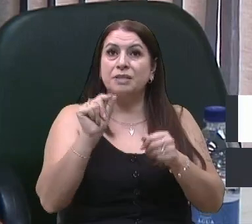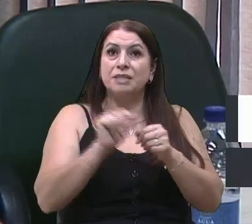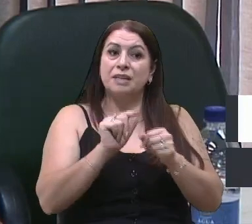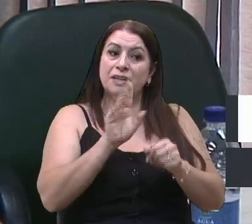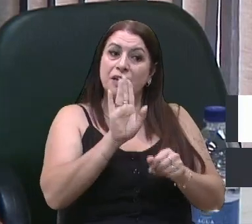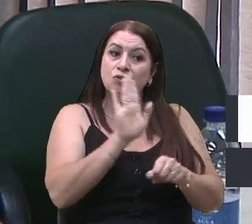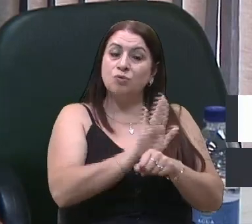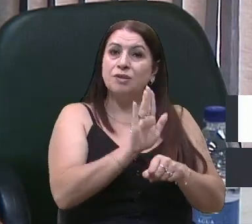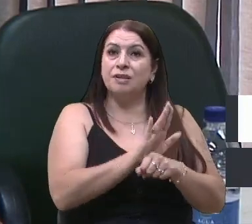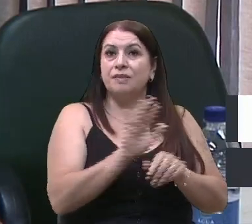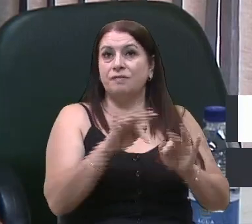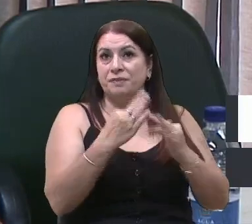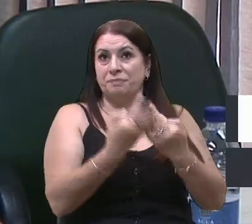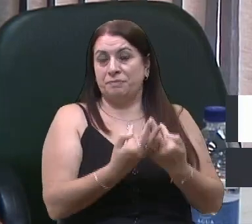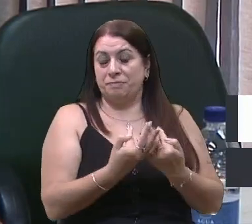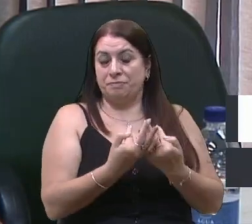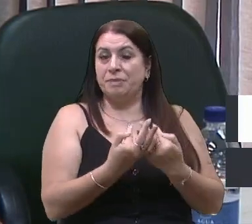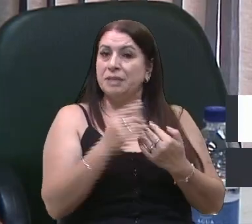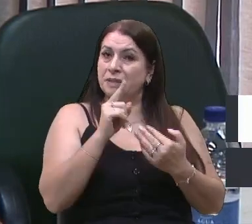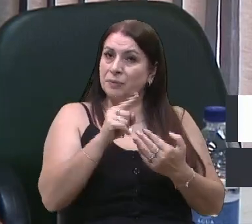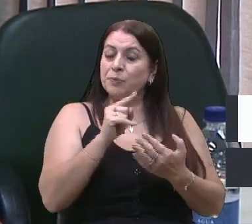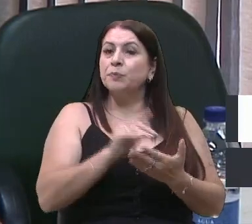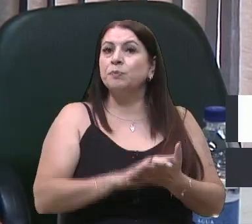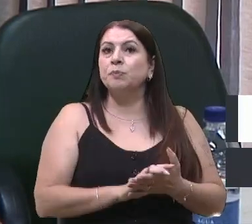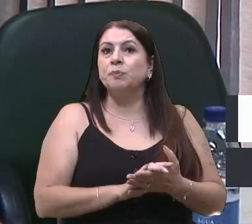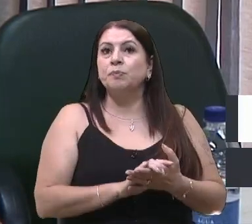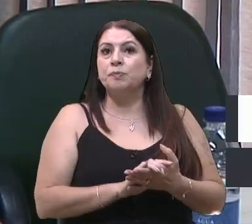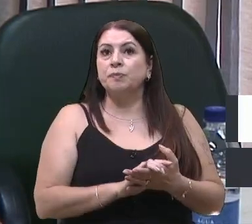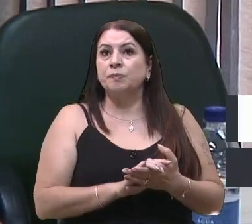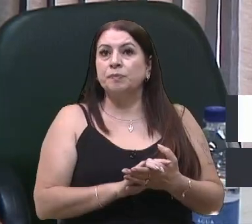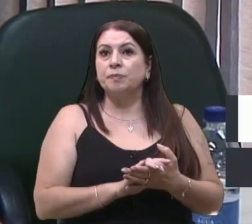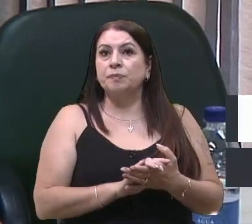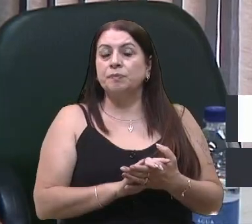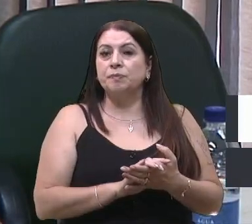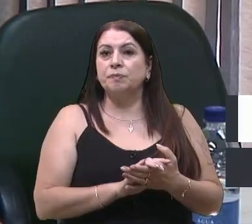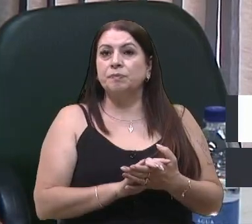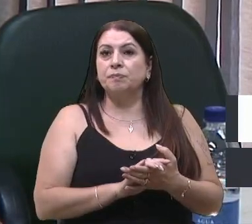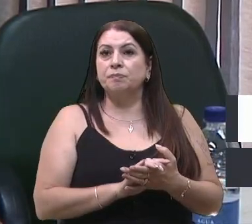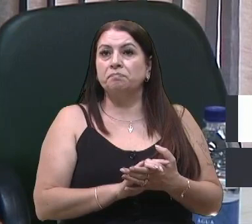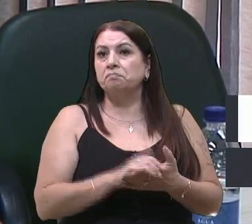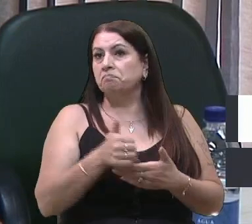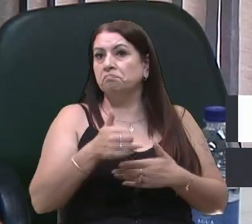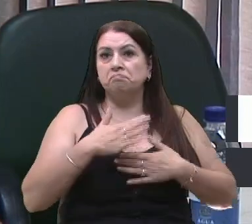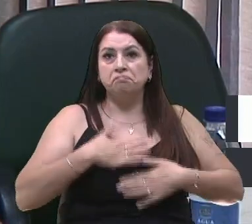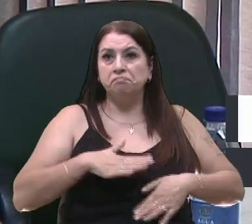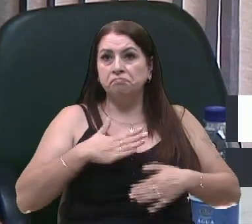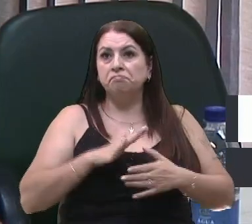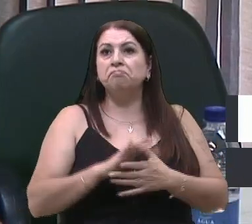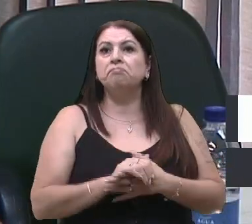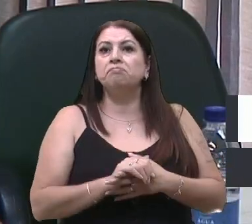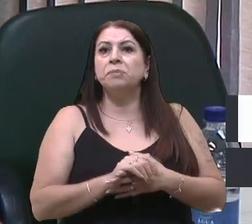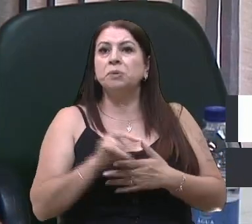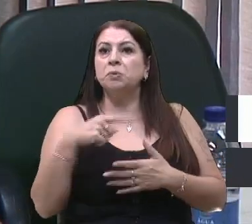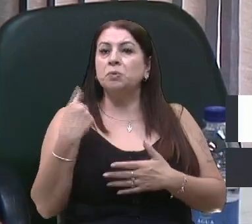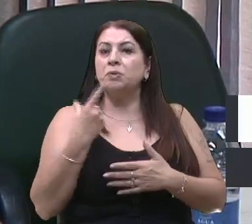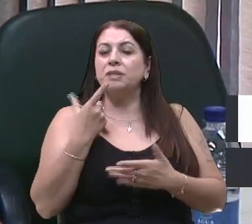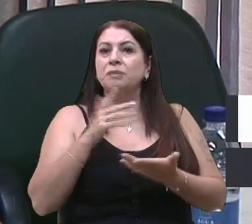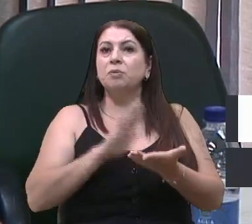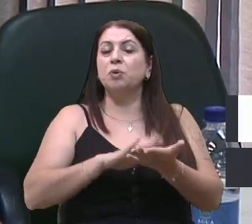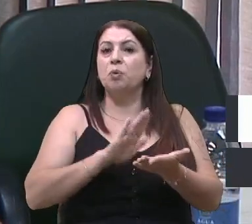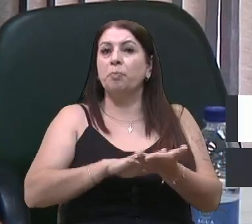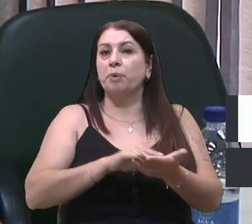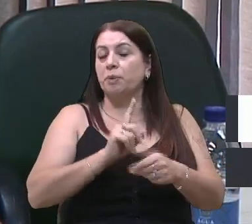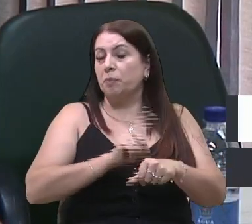os seus. Então, acho que nesse ponto é tranquilo. O que a gente tem que cobrar nesse